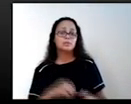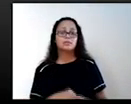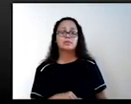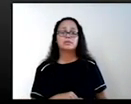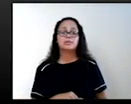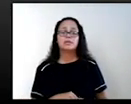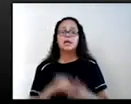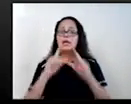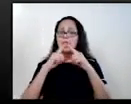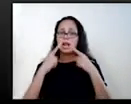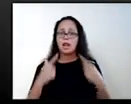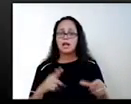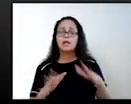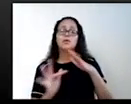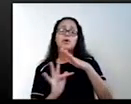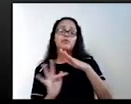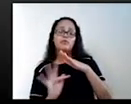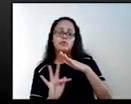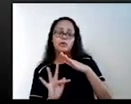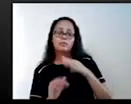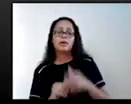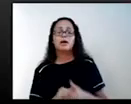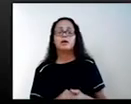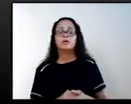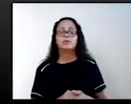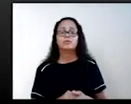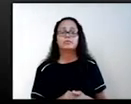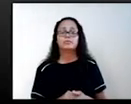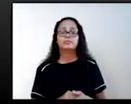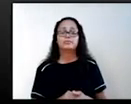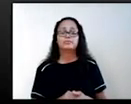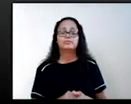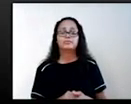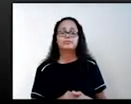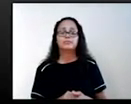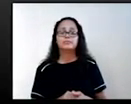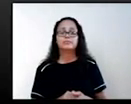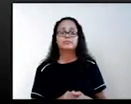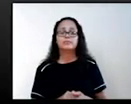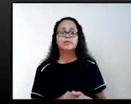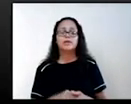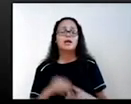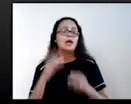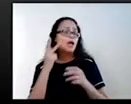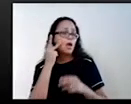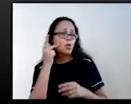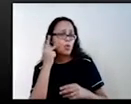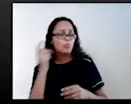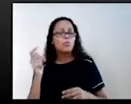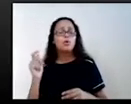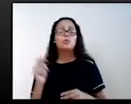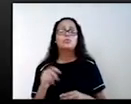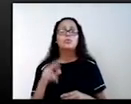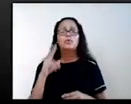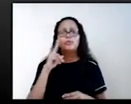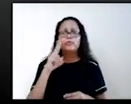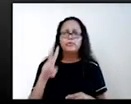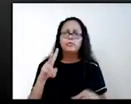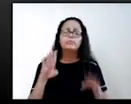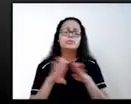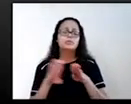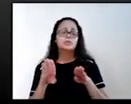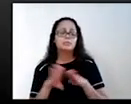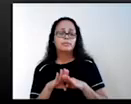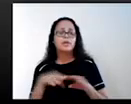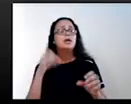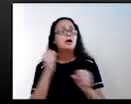língua formal, né, eu tenho os berimbaus quebraram na norma padrão, mas é muito comum nós ouvirmos também essa construção